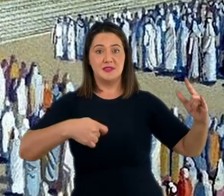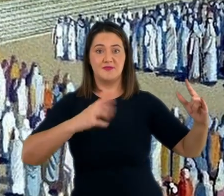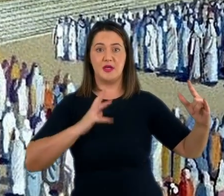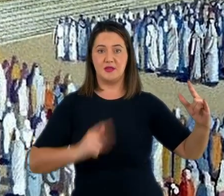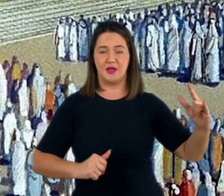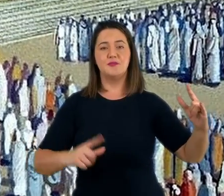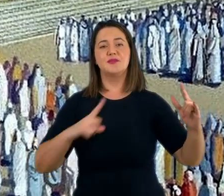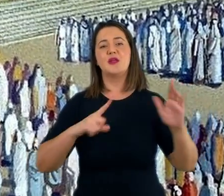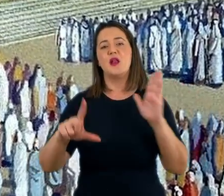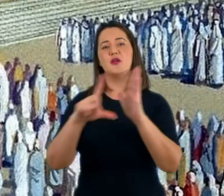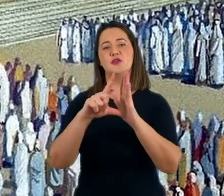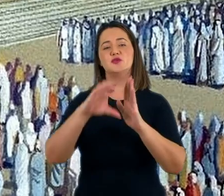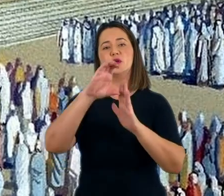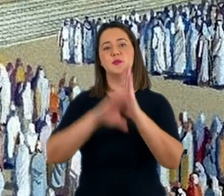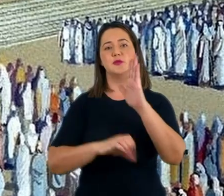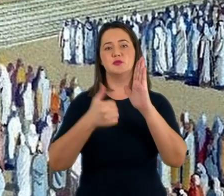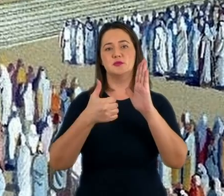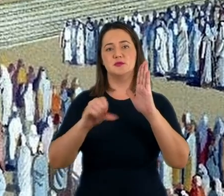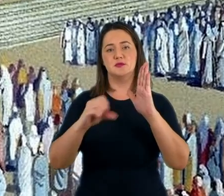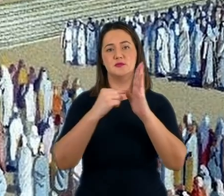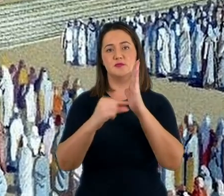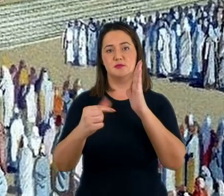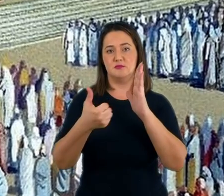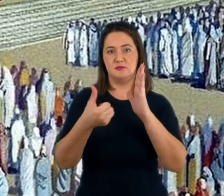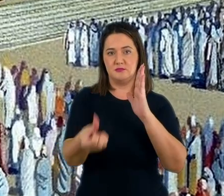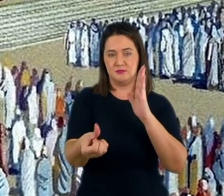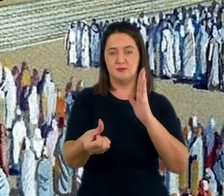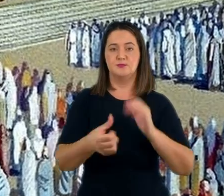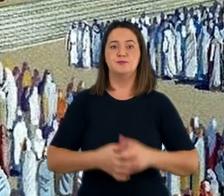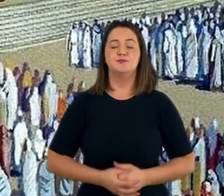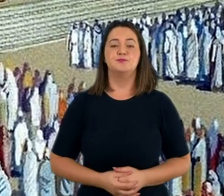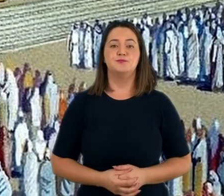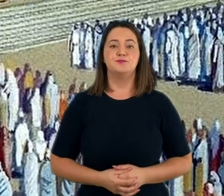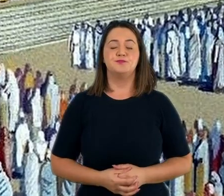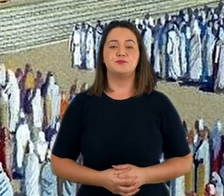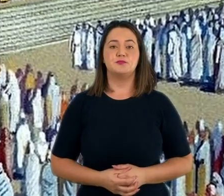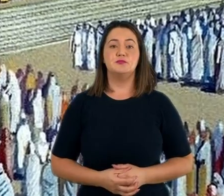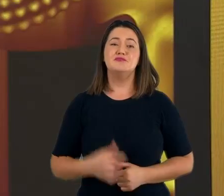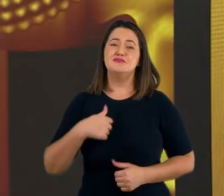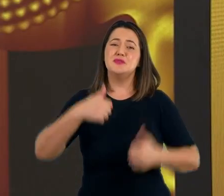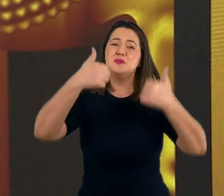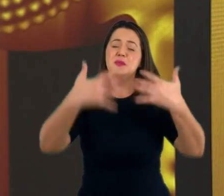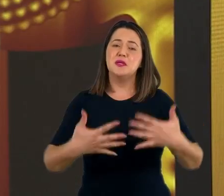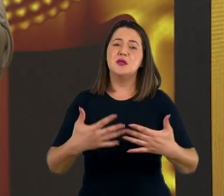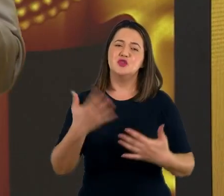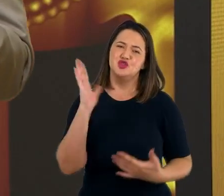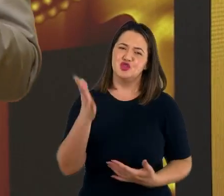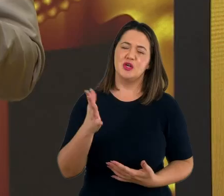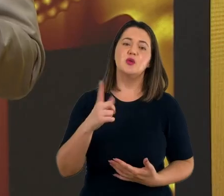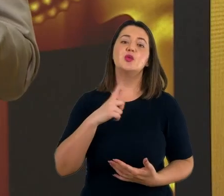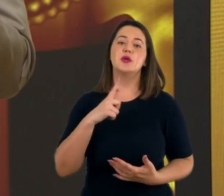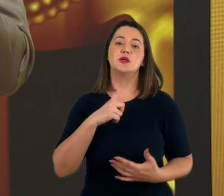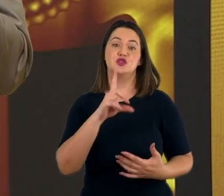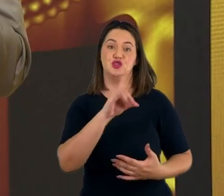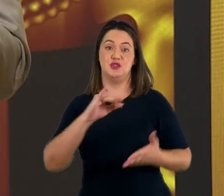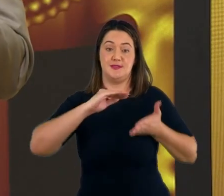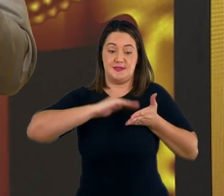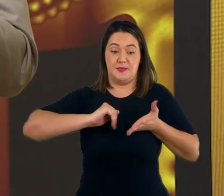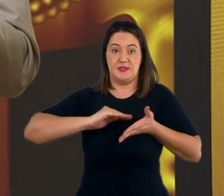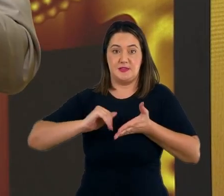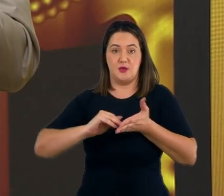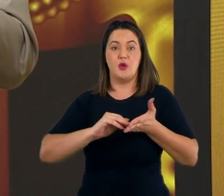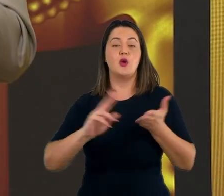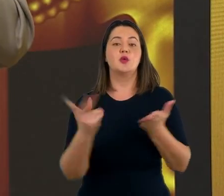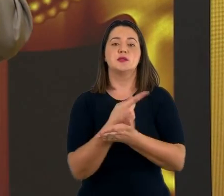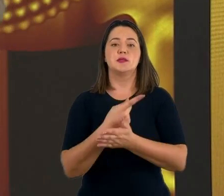próprio tabernáculo, conforme vemos em Levítico capítulo 16, verso 16. Como eu já falei anteriormente, o dia da